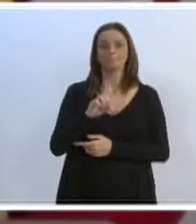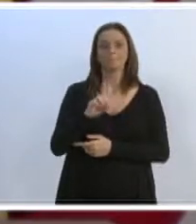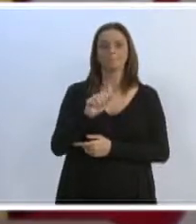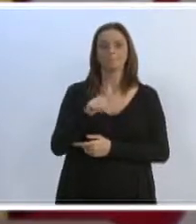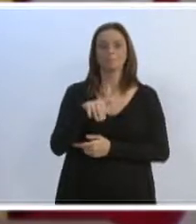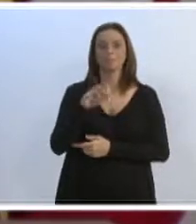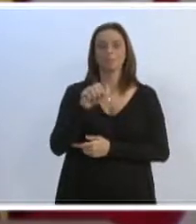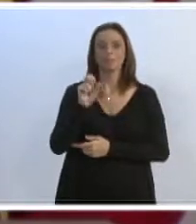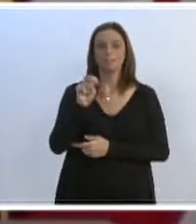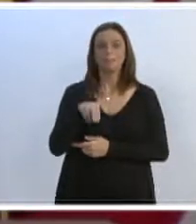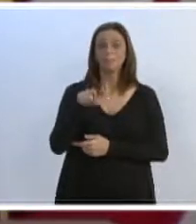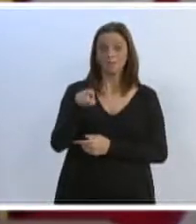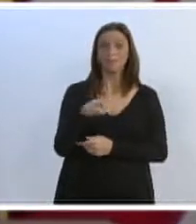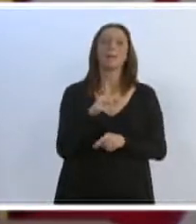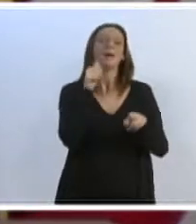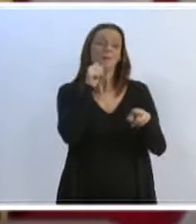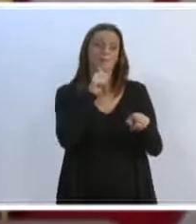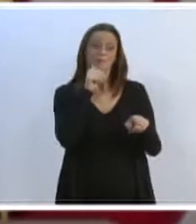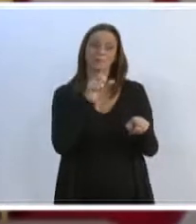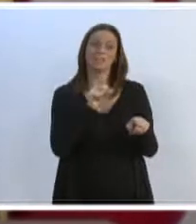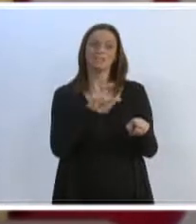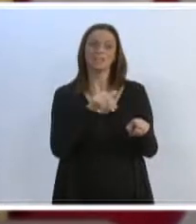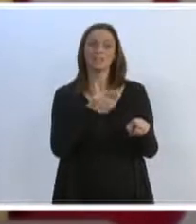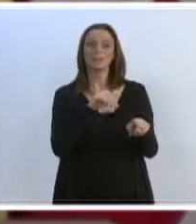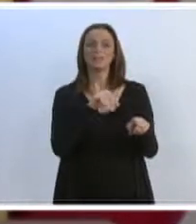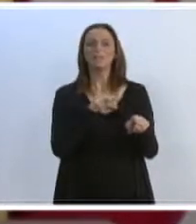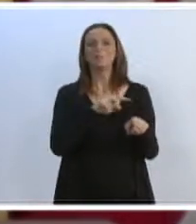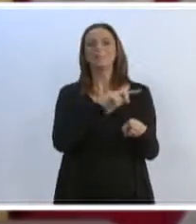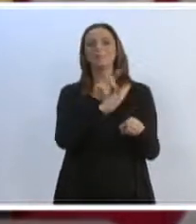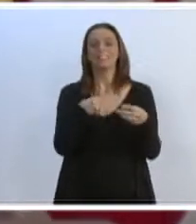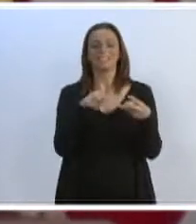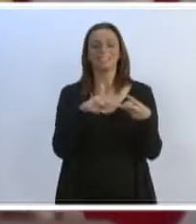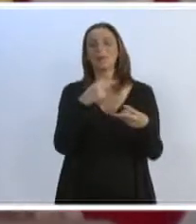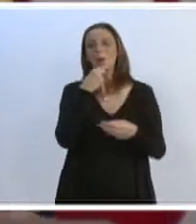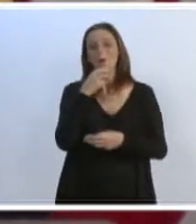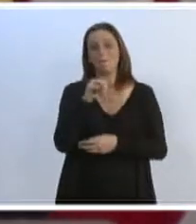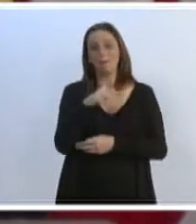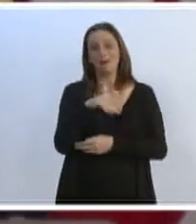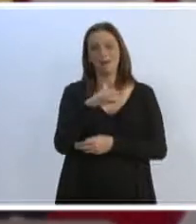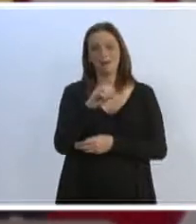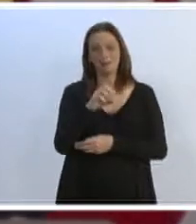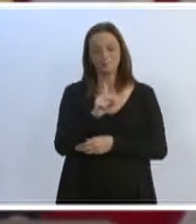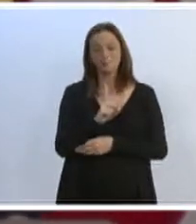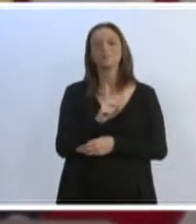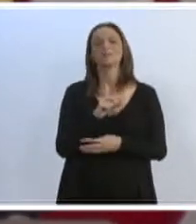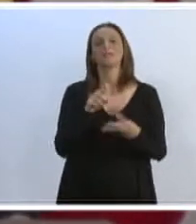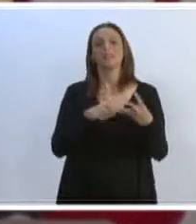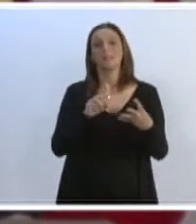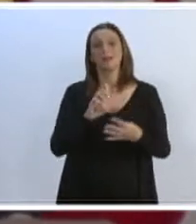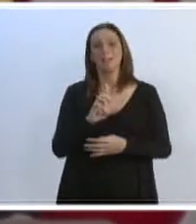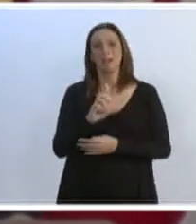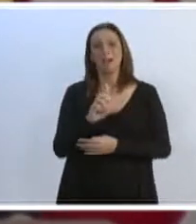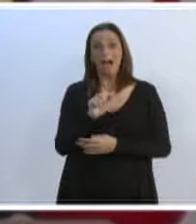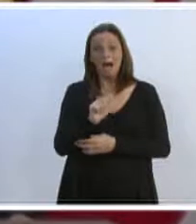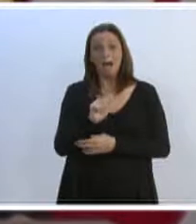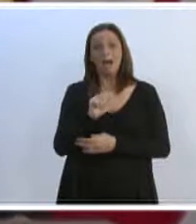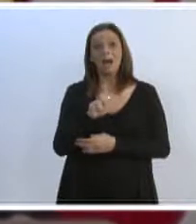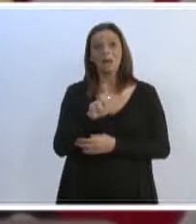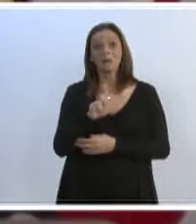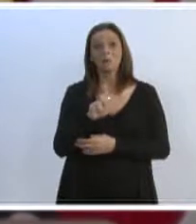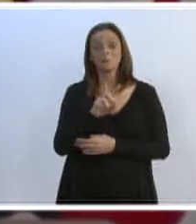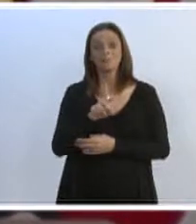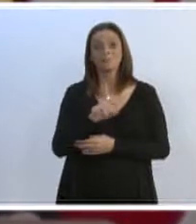mais forte. Que bom poder contar com essa casa cheia, vereador Silvio, na noite de hoje. Eu vou resumir um pouco a minha